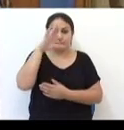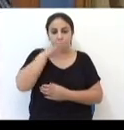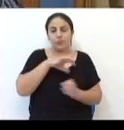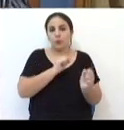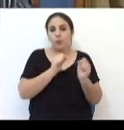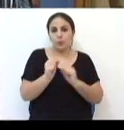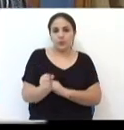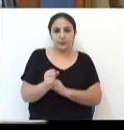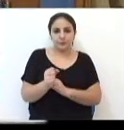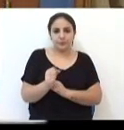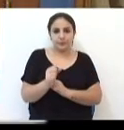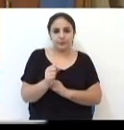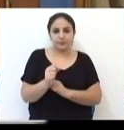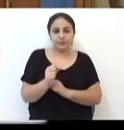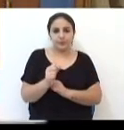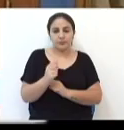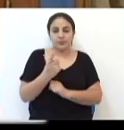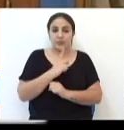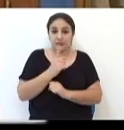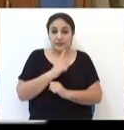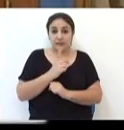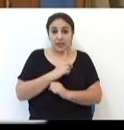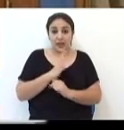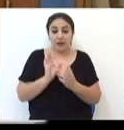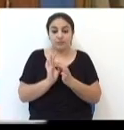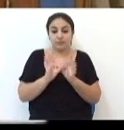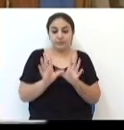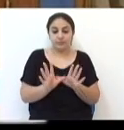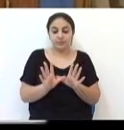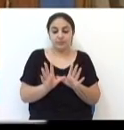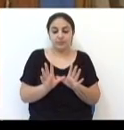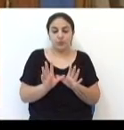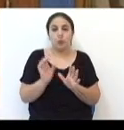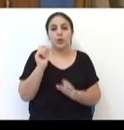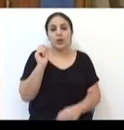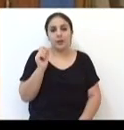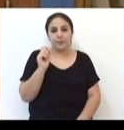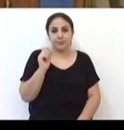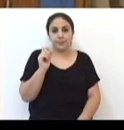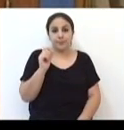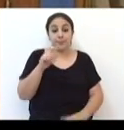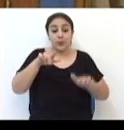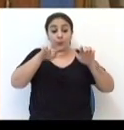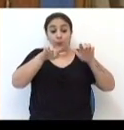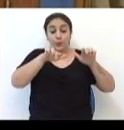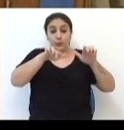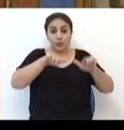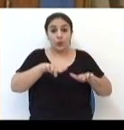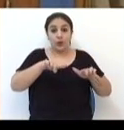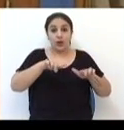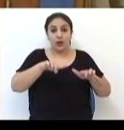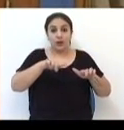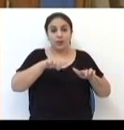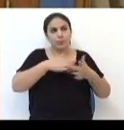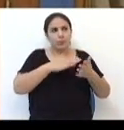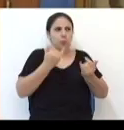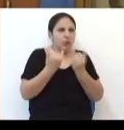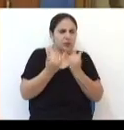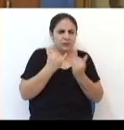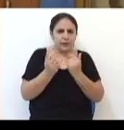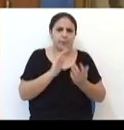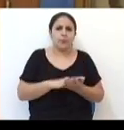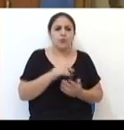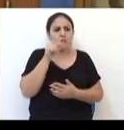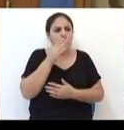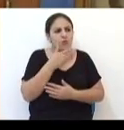O cidadão poderá ter à sua disposição um local para que de manhã vá o